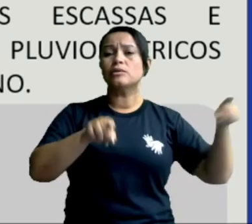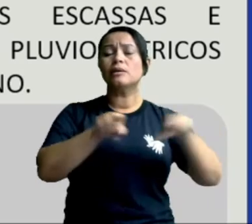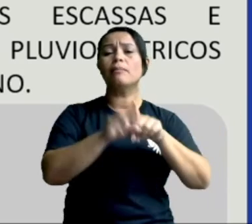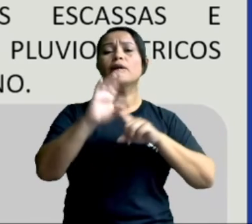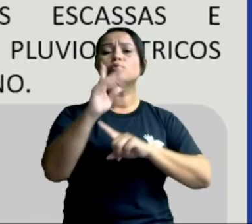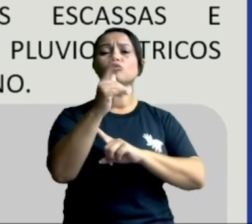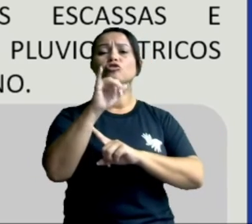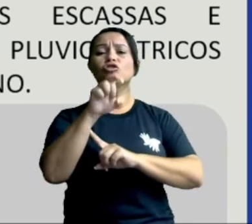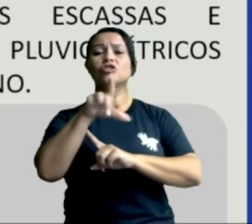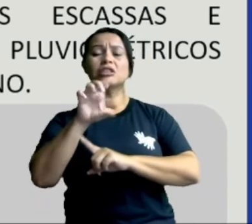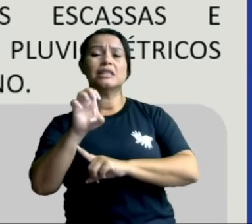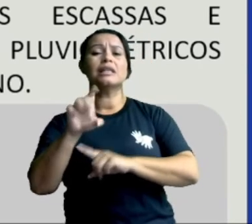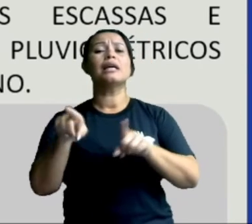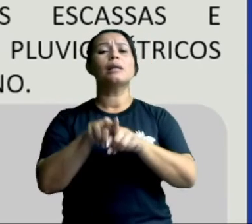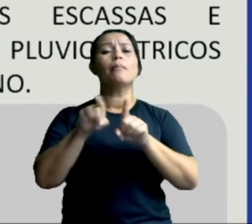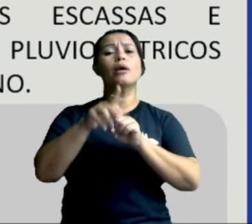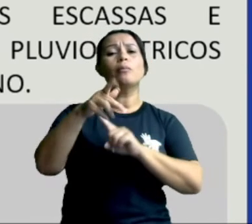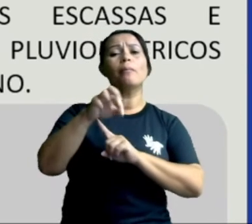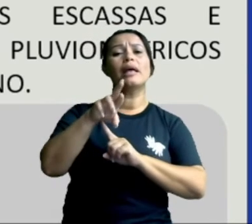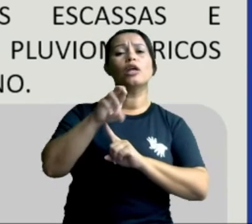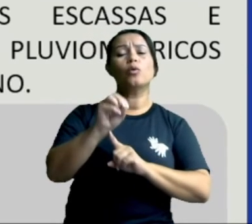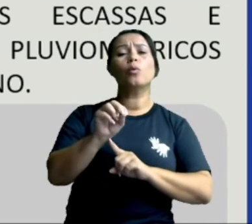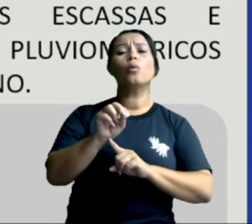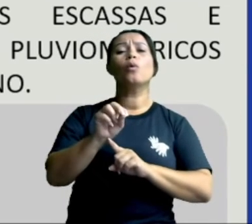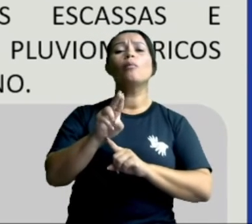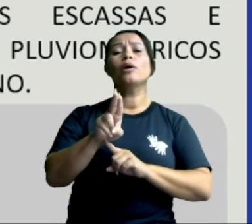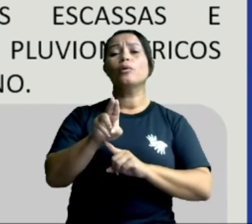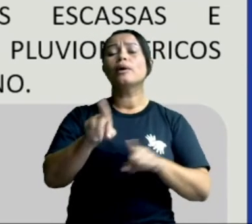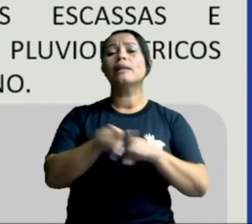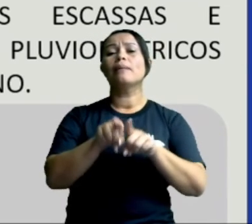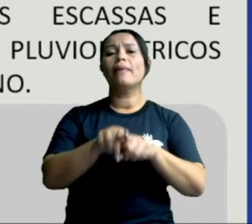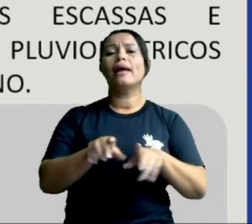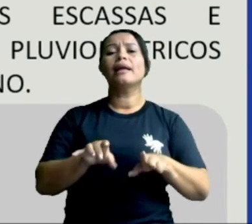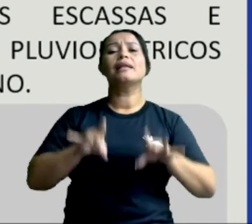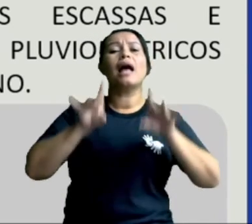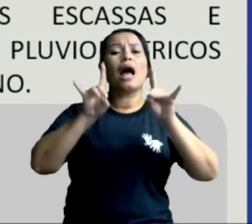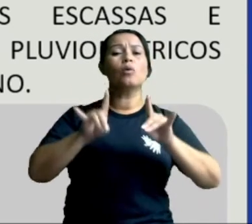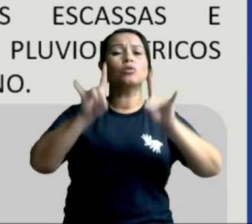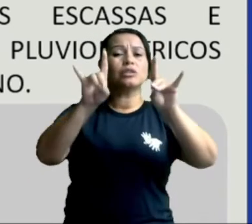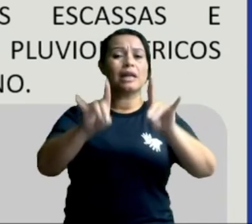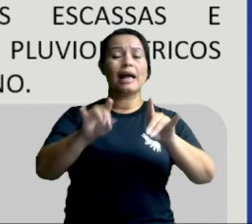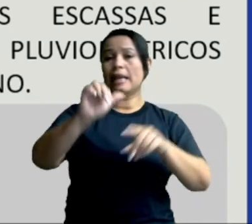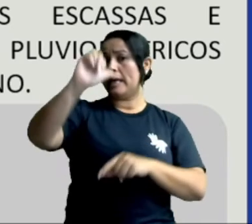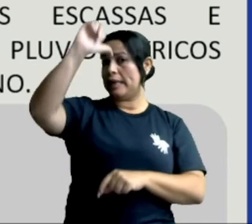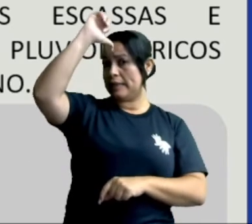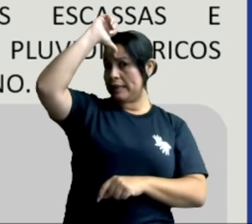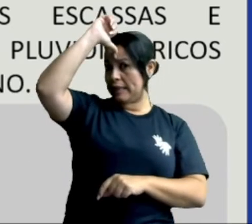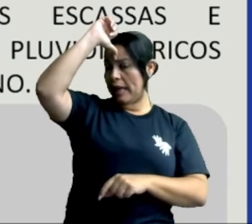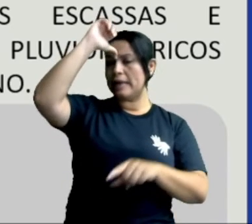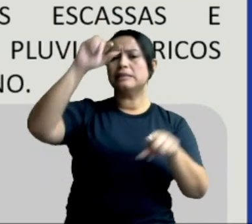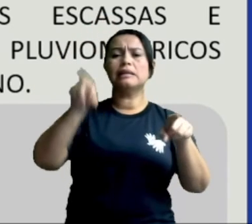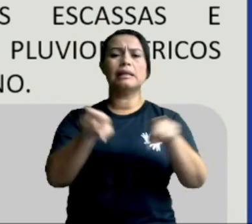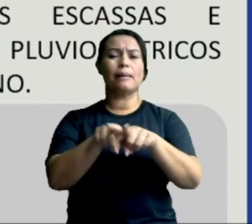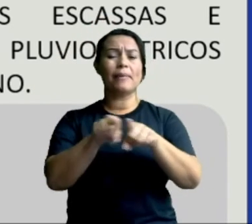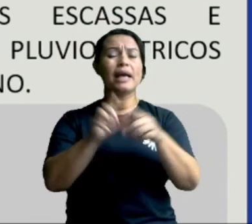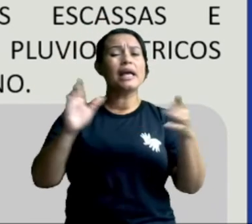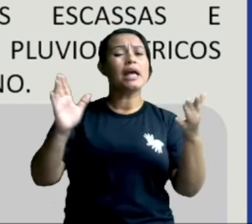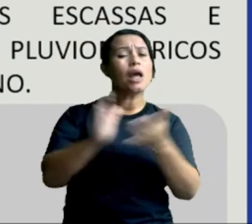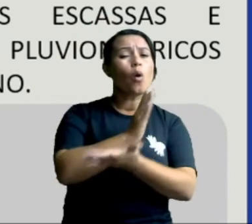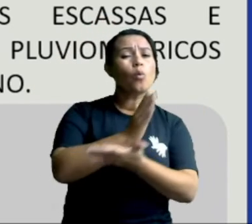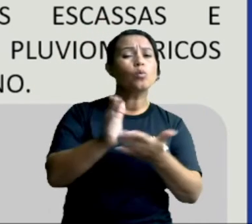e do Peru Austrália e Noroeste da Índia e geralmente em regiões de